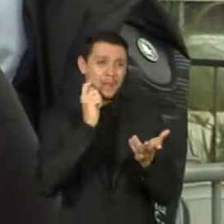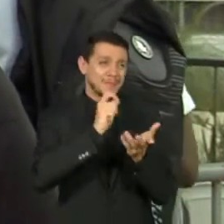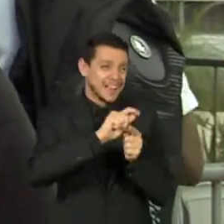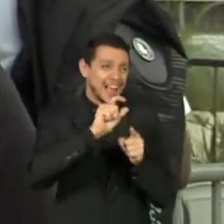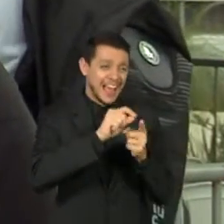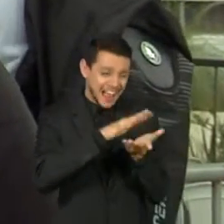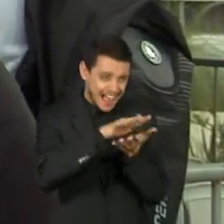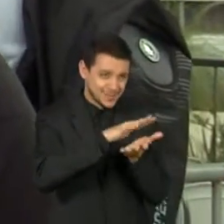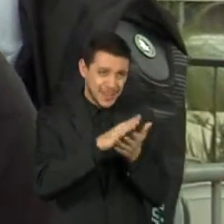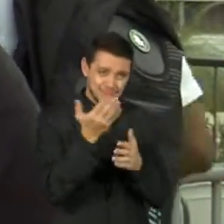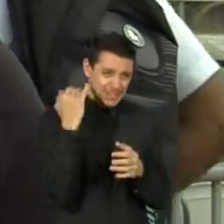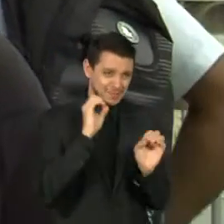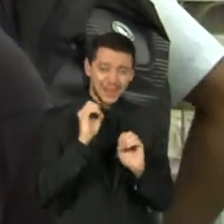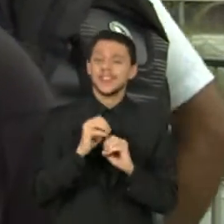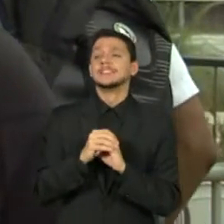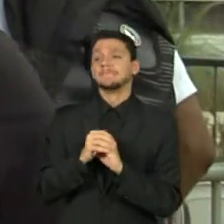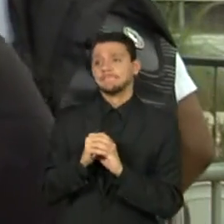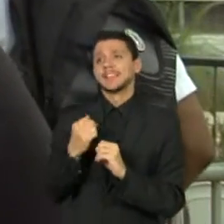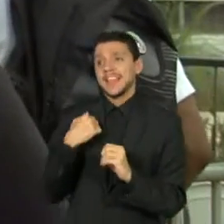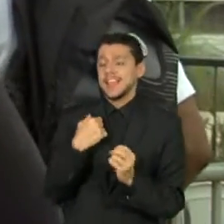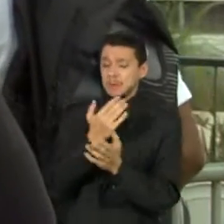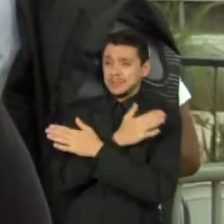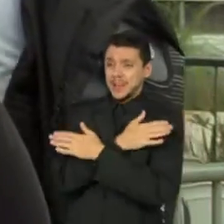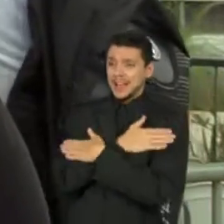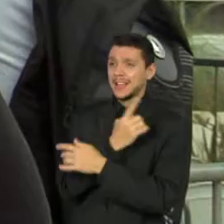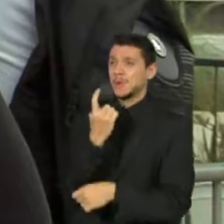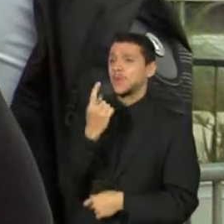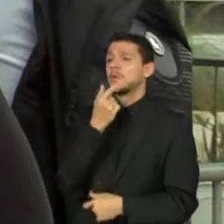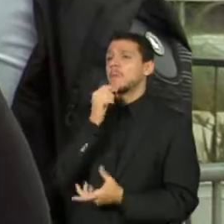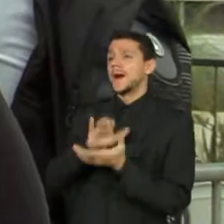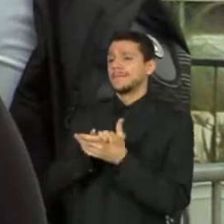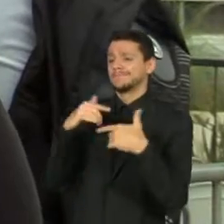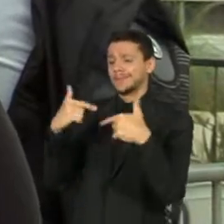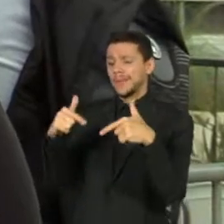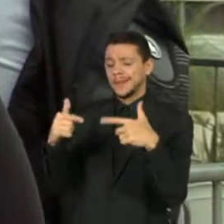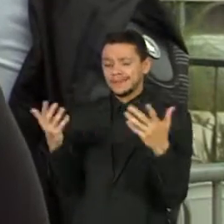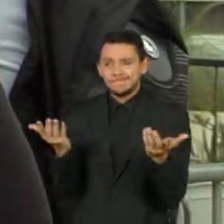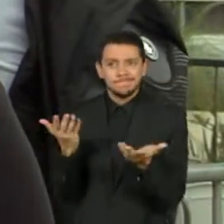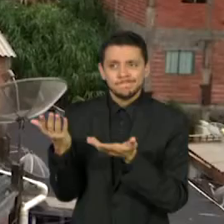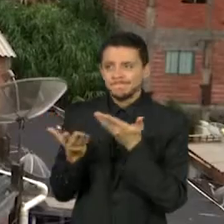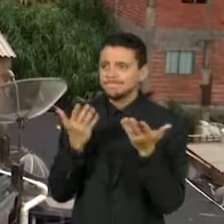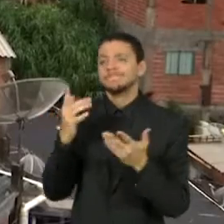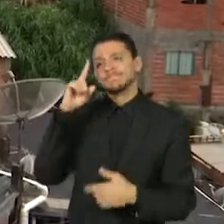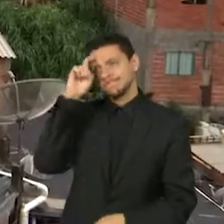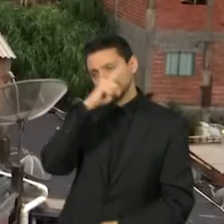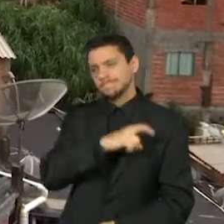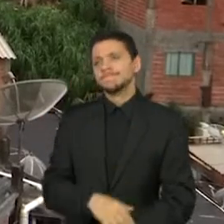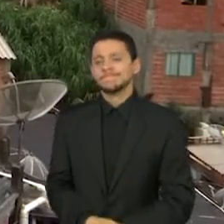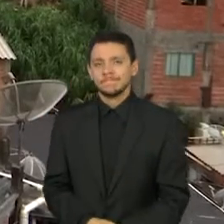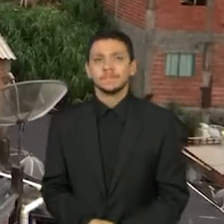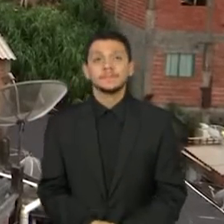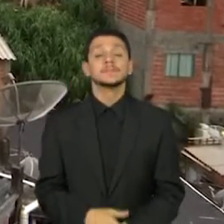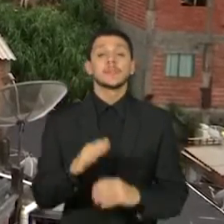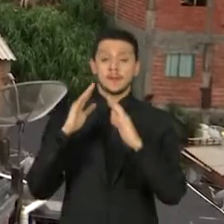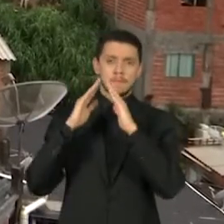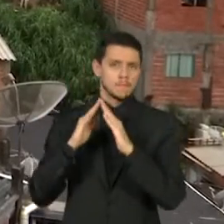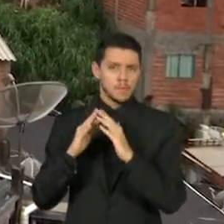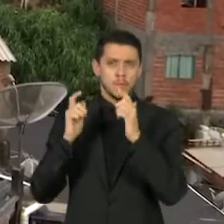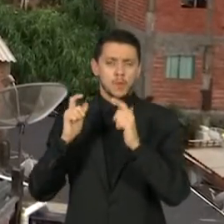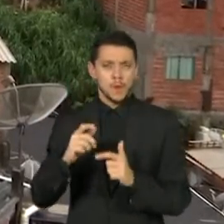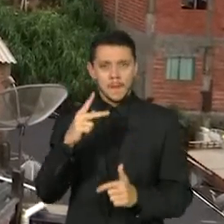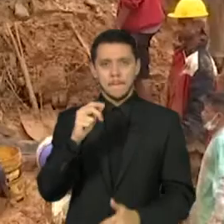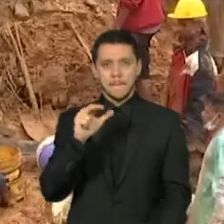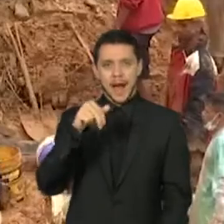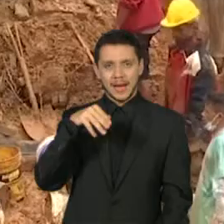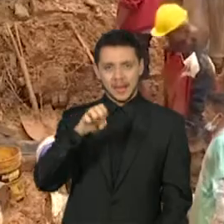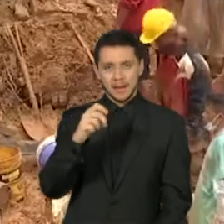eu desempregada, só ele trabalhando, aí vai ser duro, né? Ela vivia no Parque Paulista, em Franco da Rocha, na